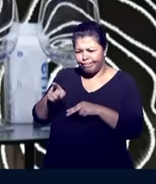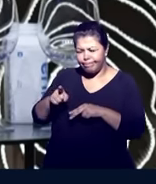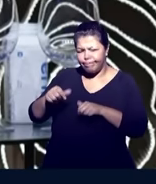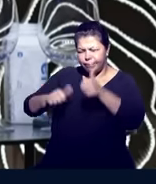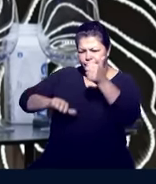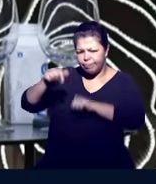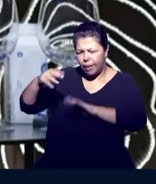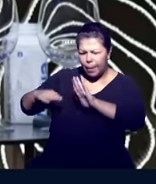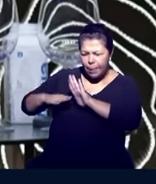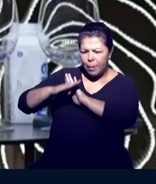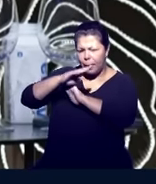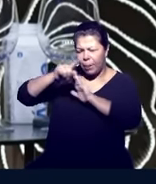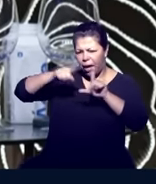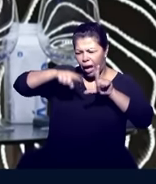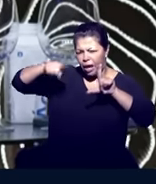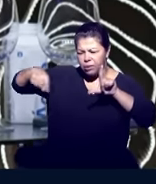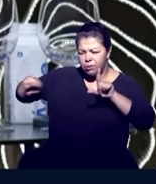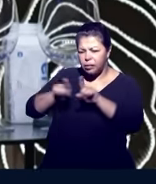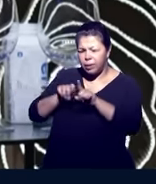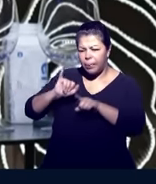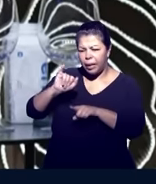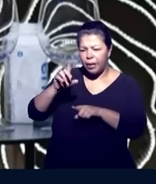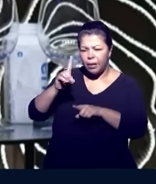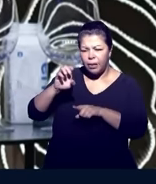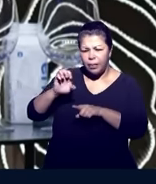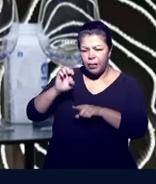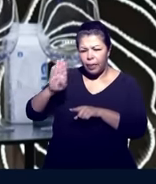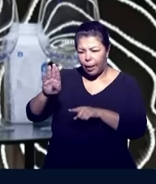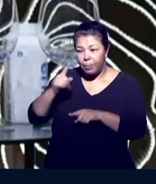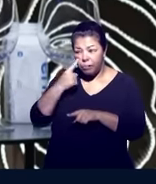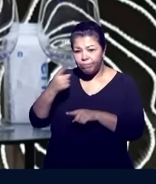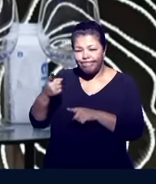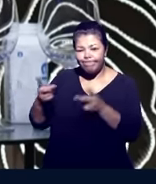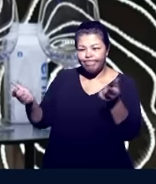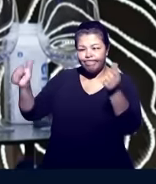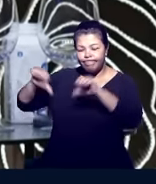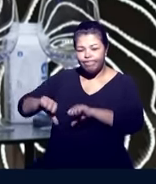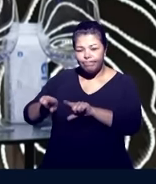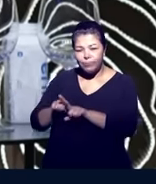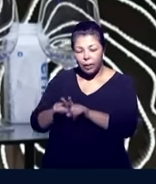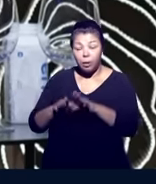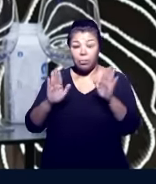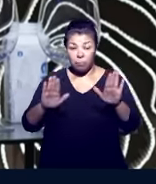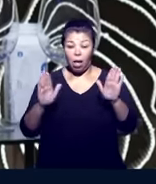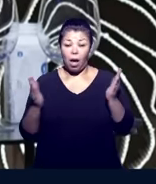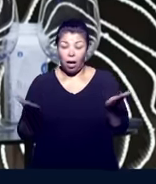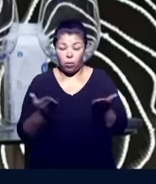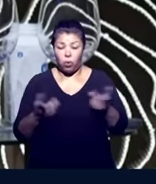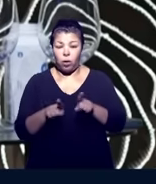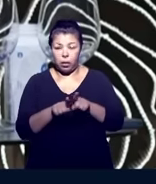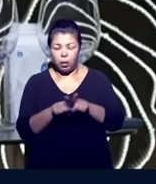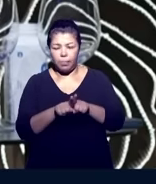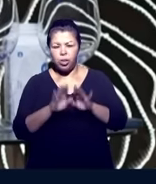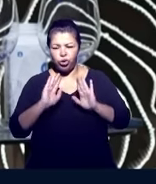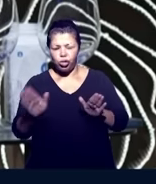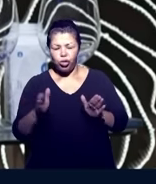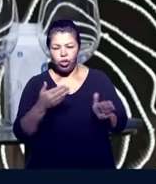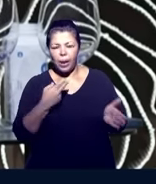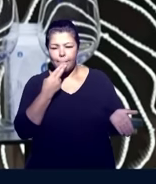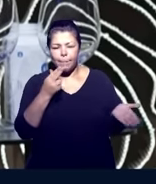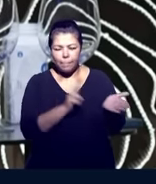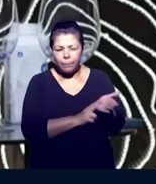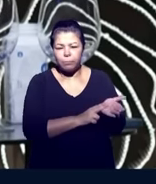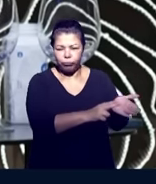ensino médio e que tá agora com uma nova lei encaminhada pro Congresso tentando se reformular mais uma